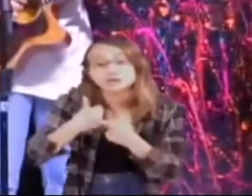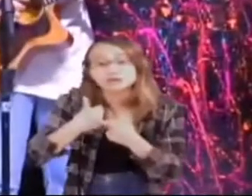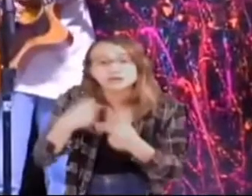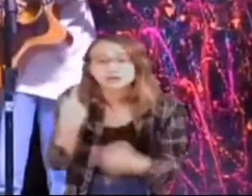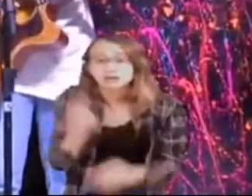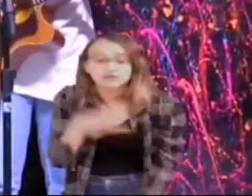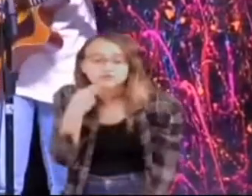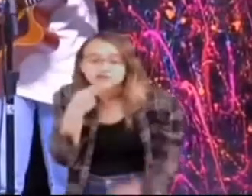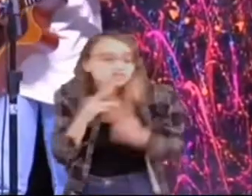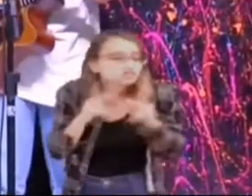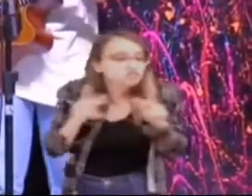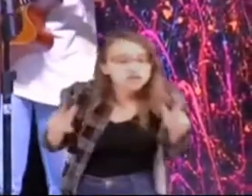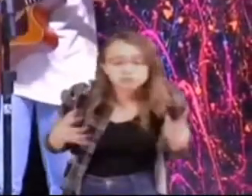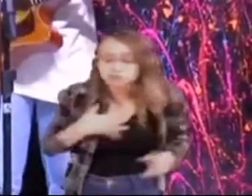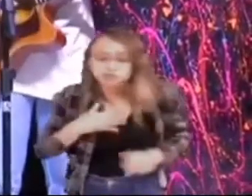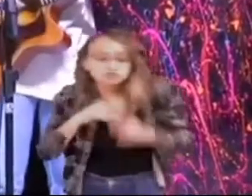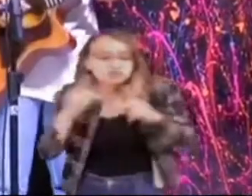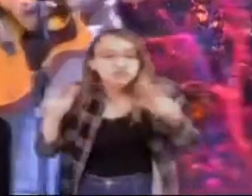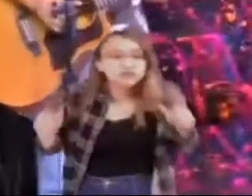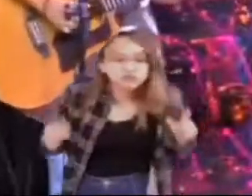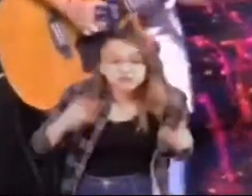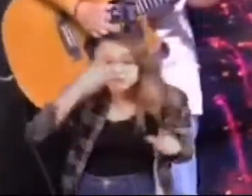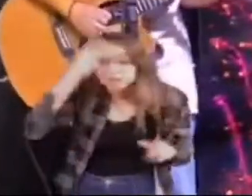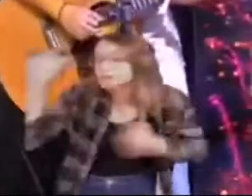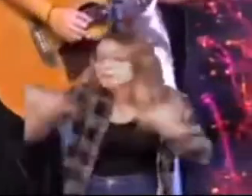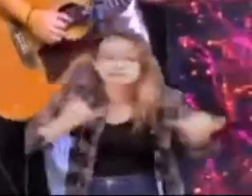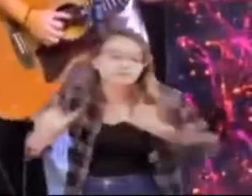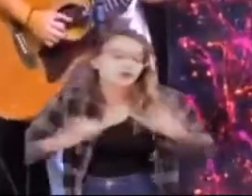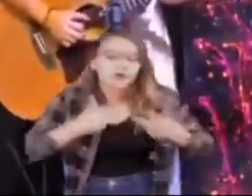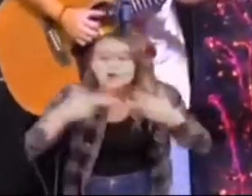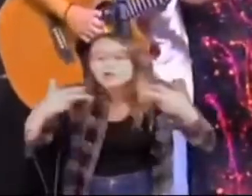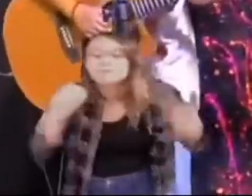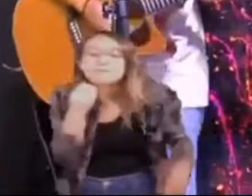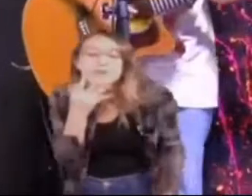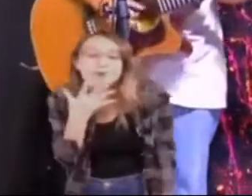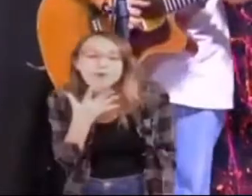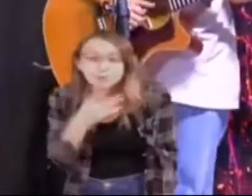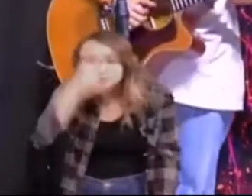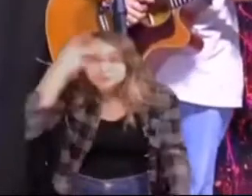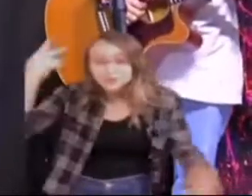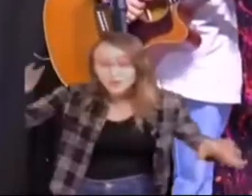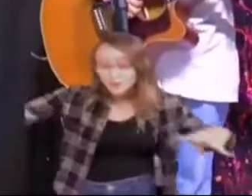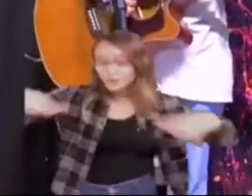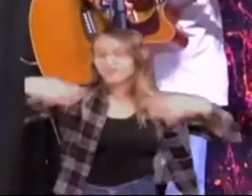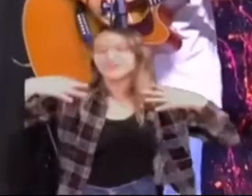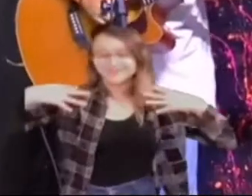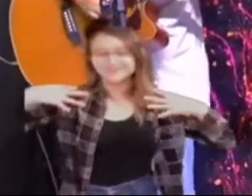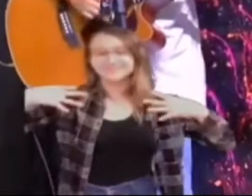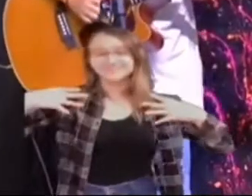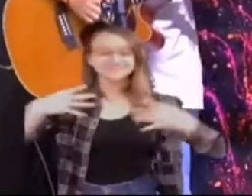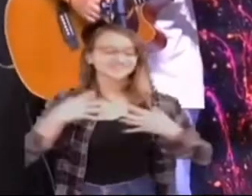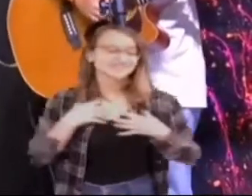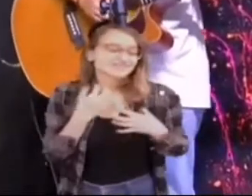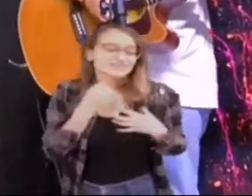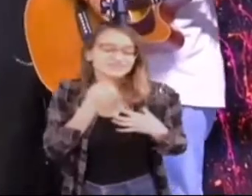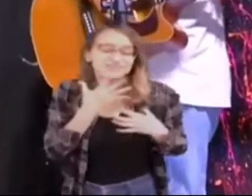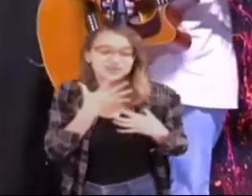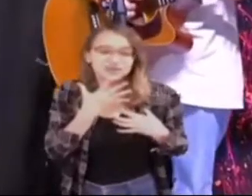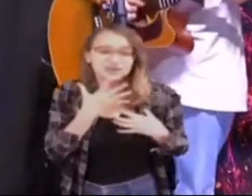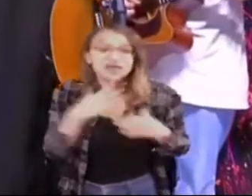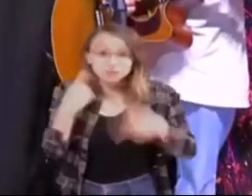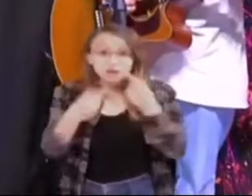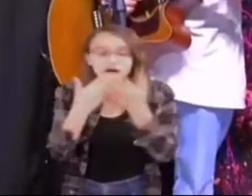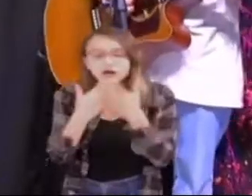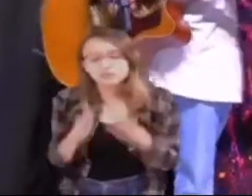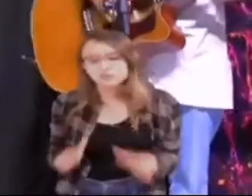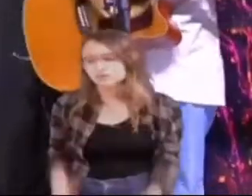diferente, para gerar de novo elogio, atenção. Aí a gente se sente bem. Aí de repente acaba. Aí passa o dia e fala: